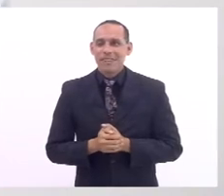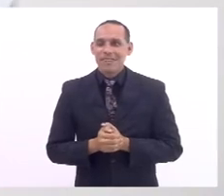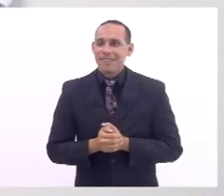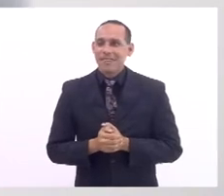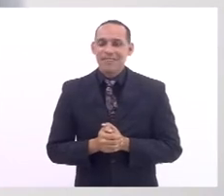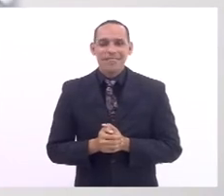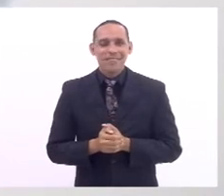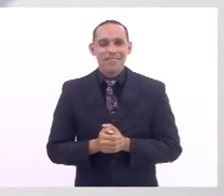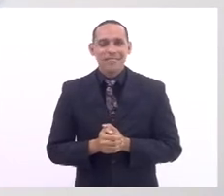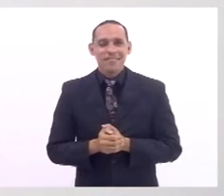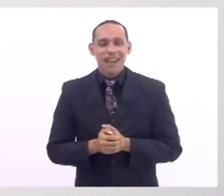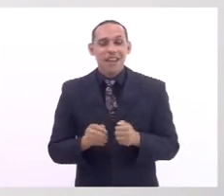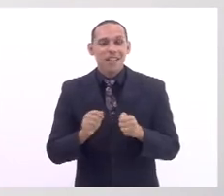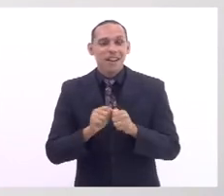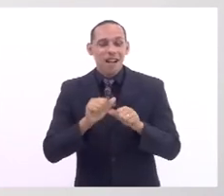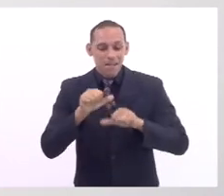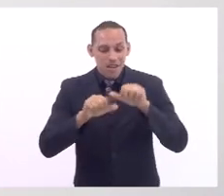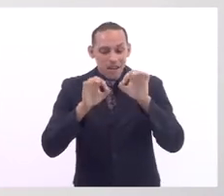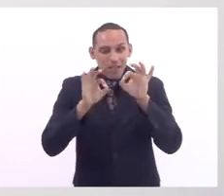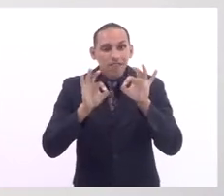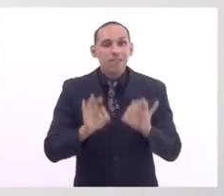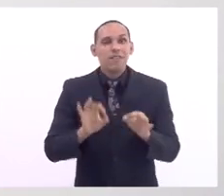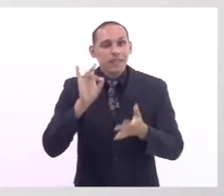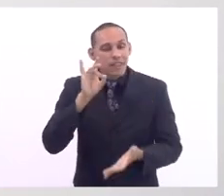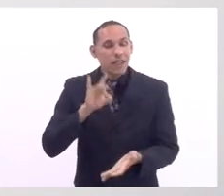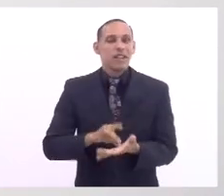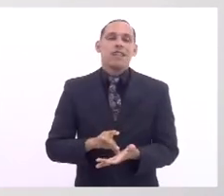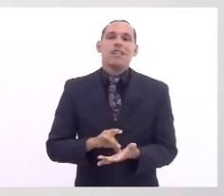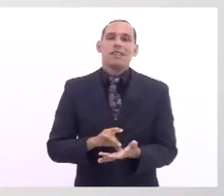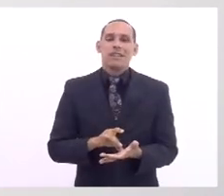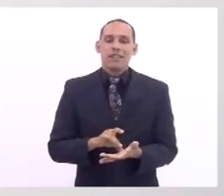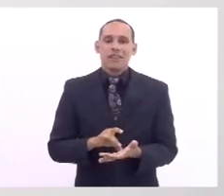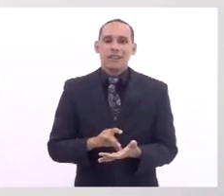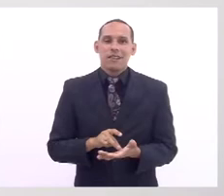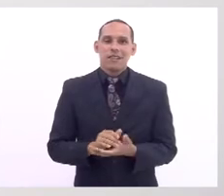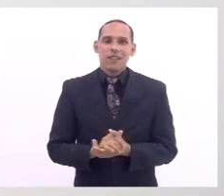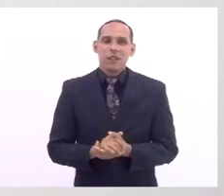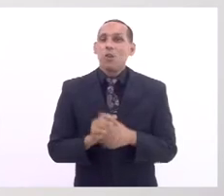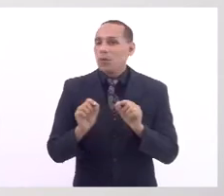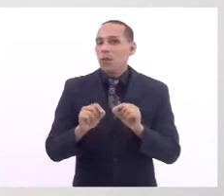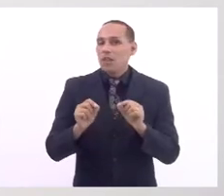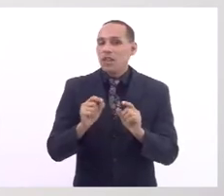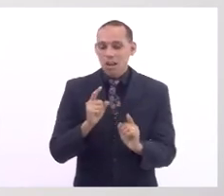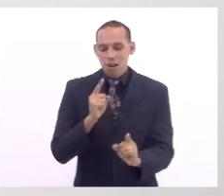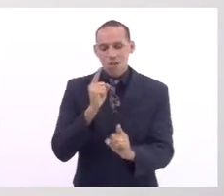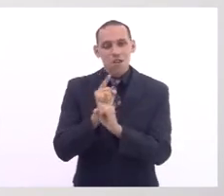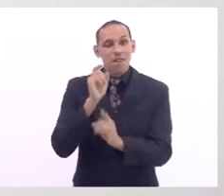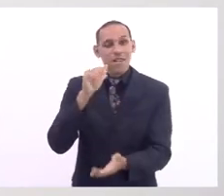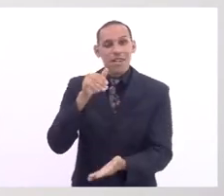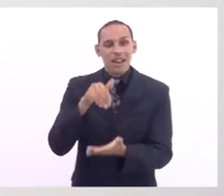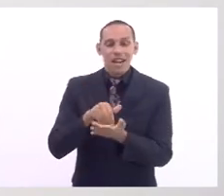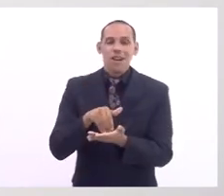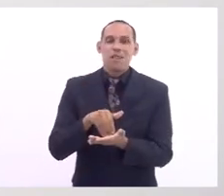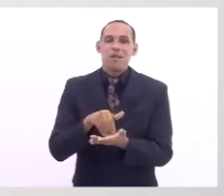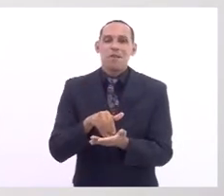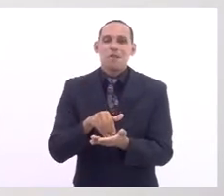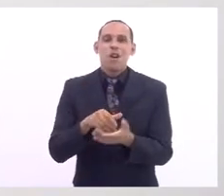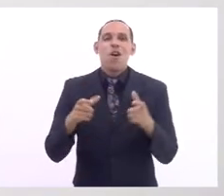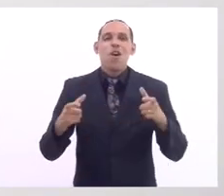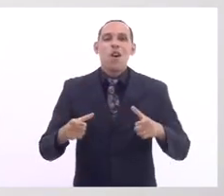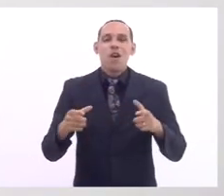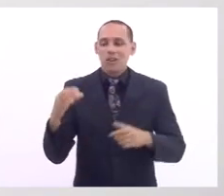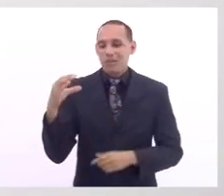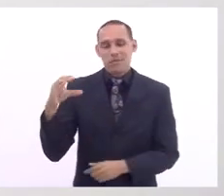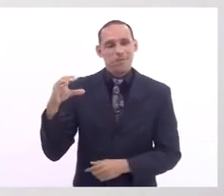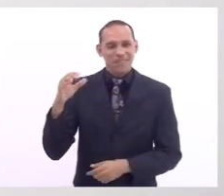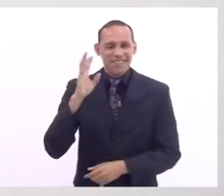a legitimar o que nós estamos fazendo de certo modo de certo modo por enquanto o final que fizemos em Niterói